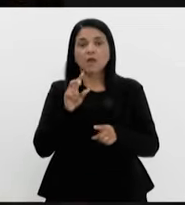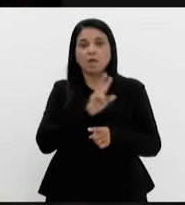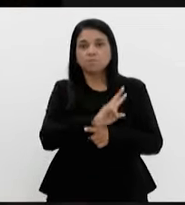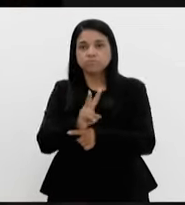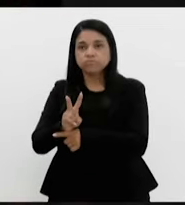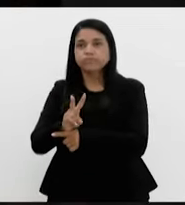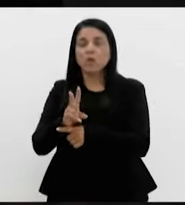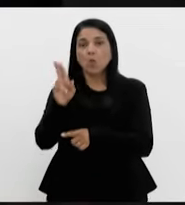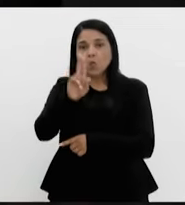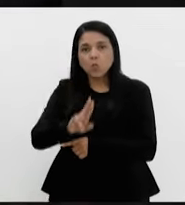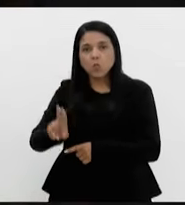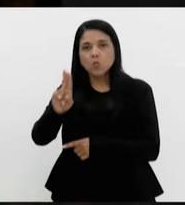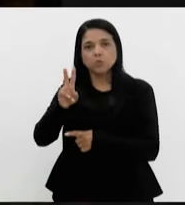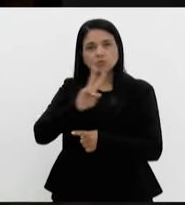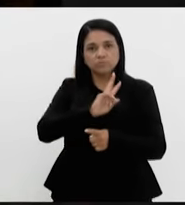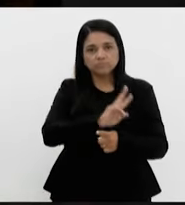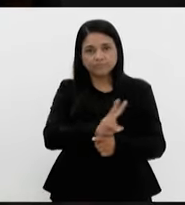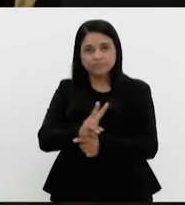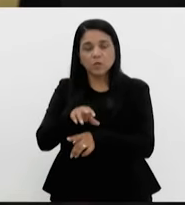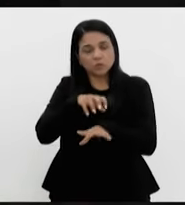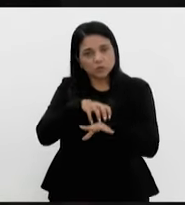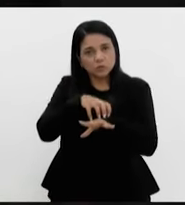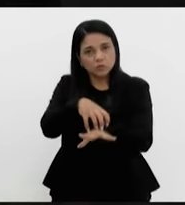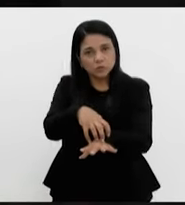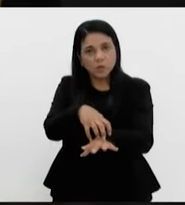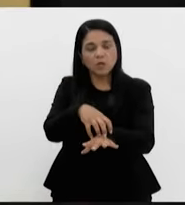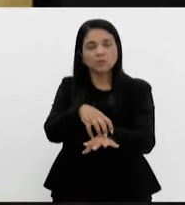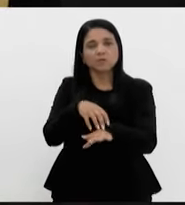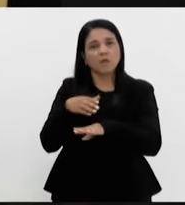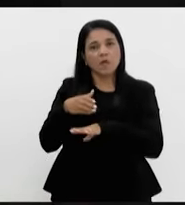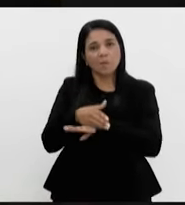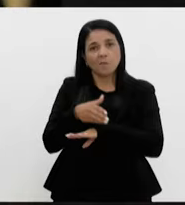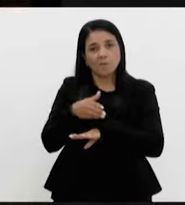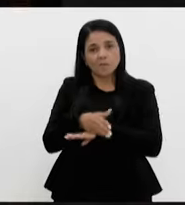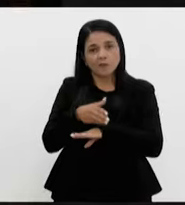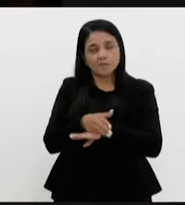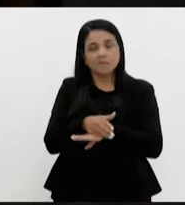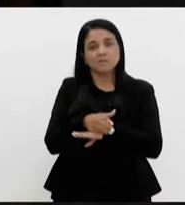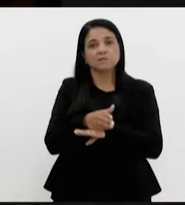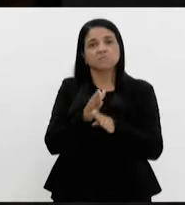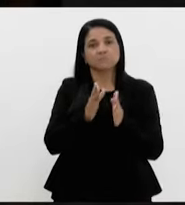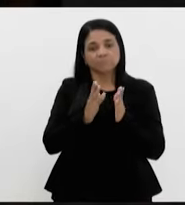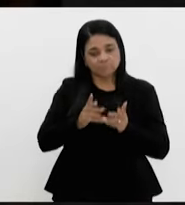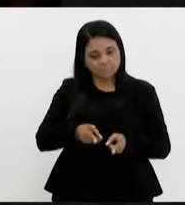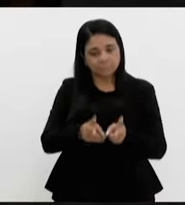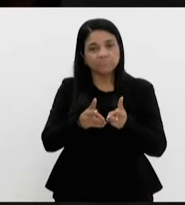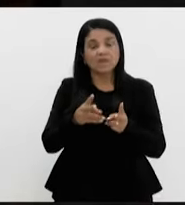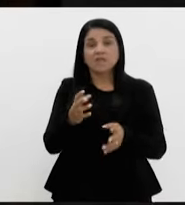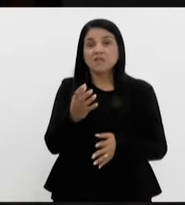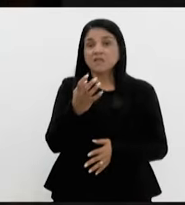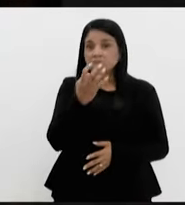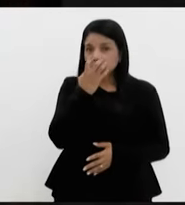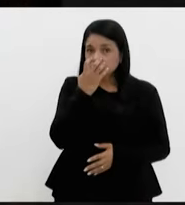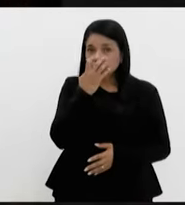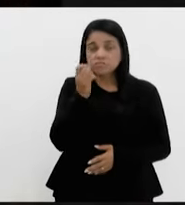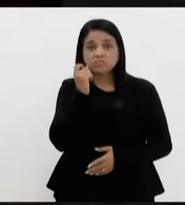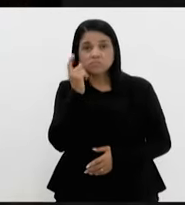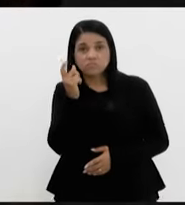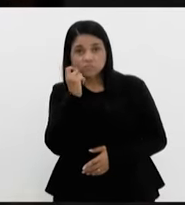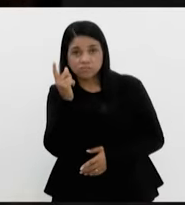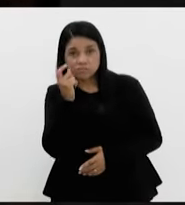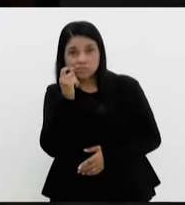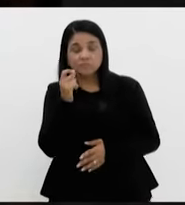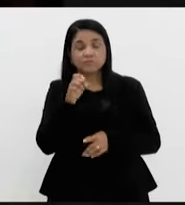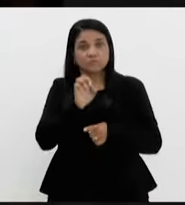guarda, o uso, o transporte e a presença temporária ou permanente de cães e gatos no âmbito do Estado do Rio de